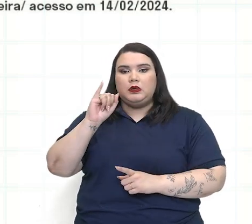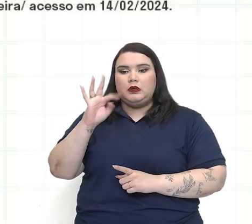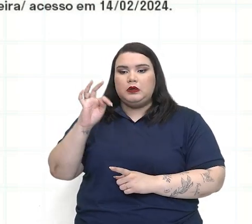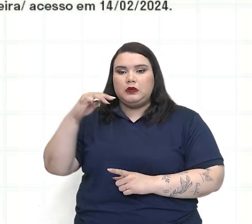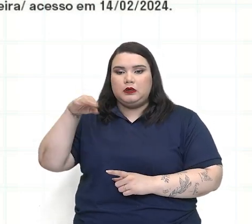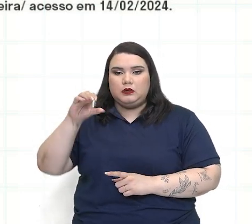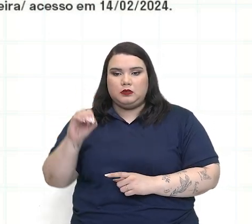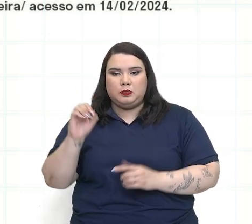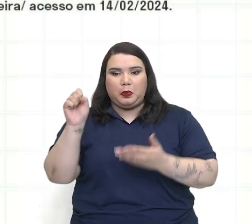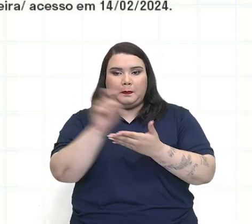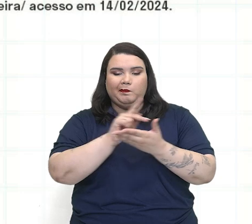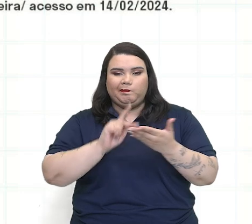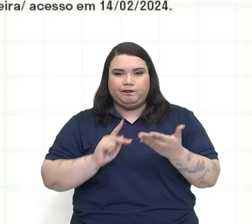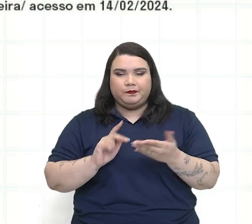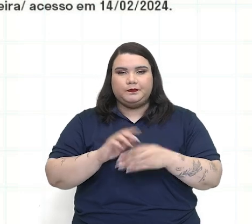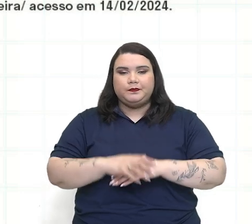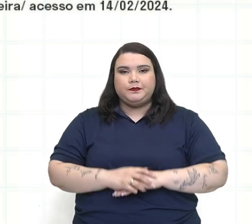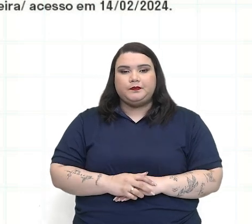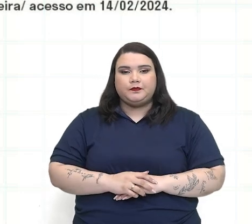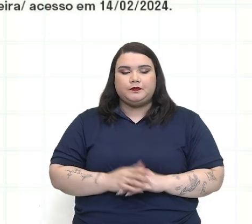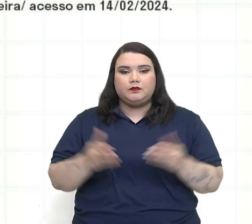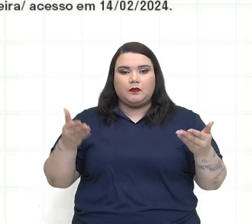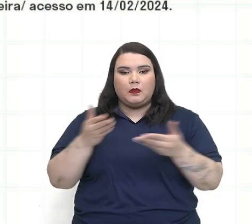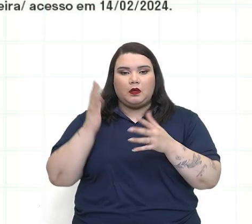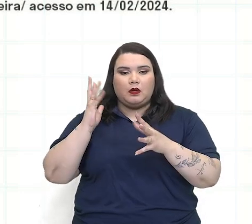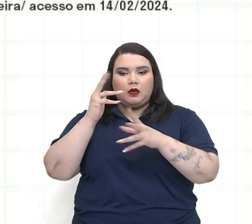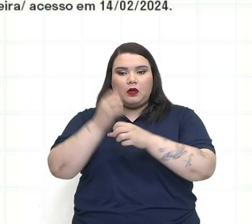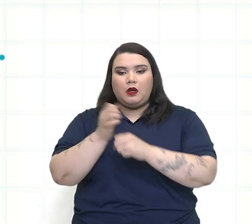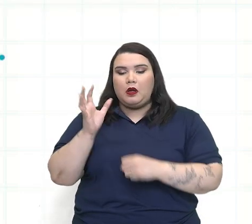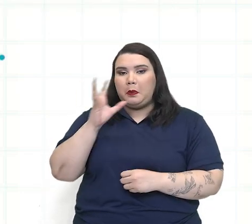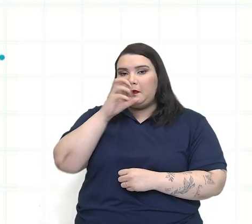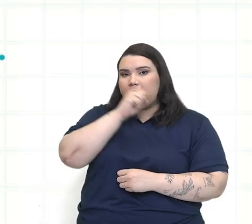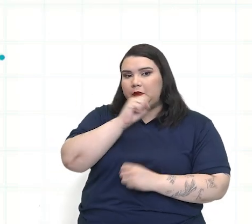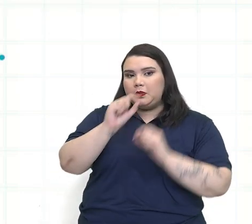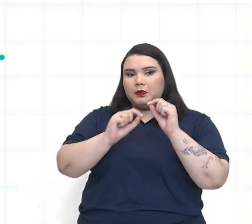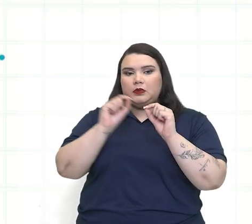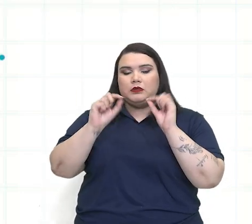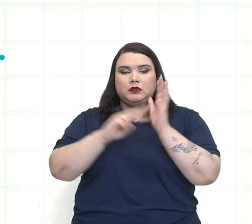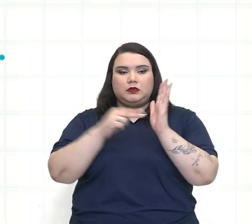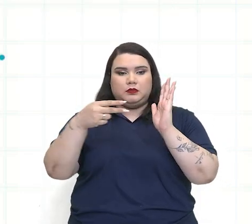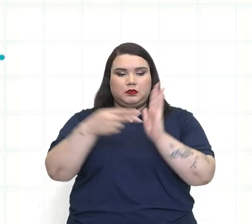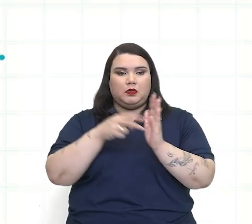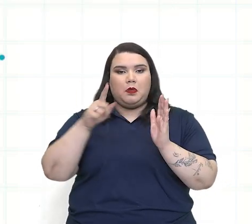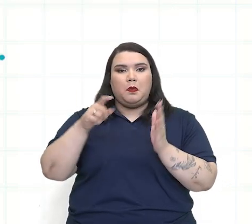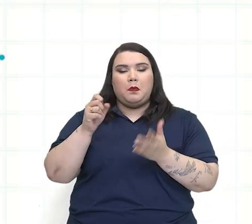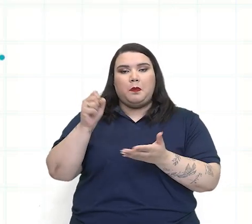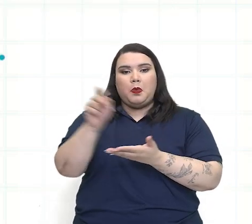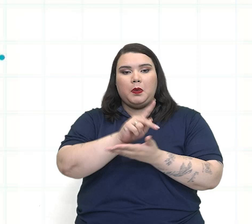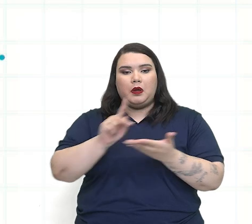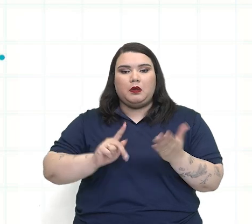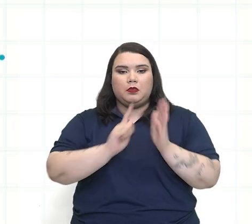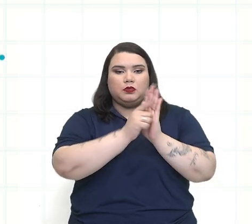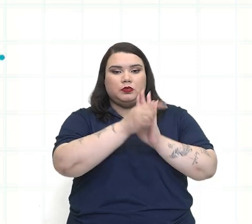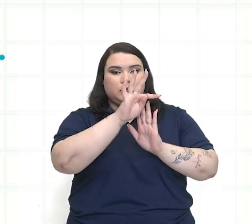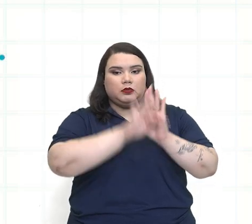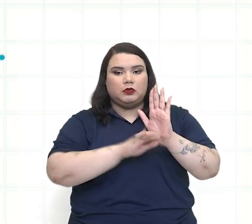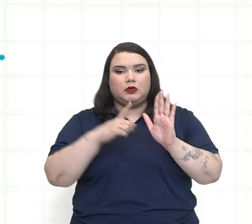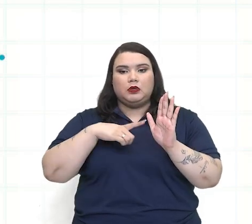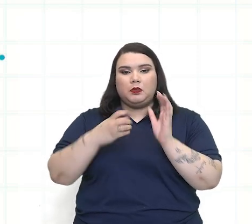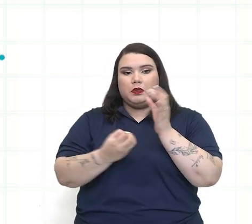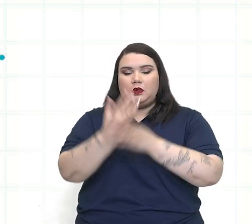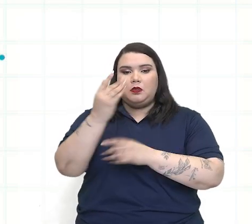nos versos do poema. Então, vamos só relembrar rapidamente o que é um poema, né? Um gênero textual que se constrói não